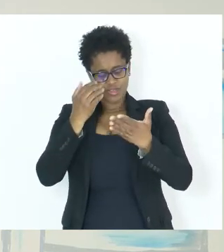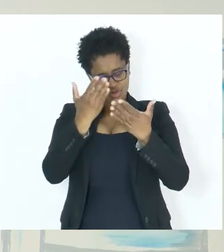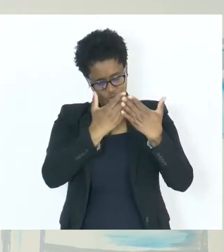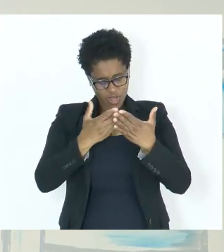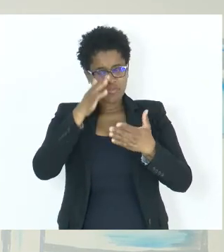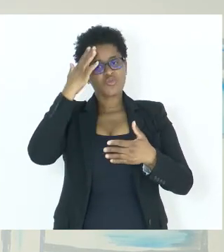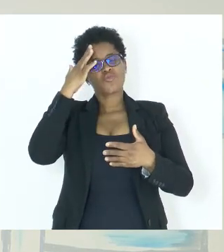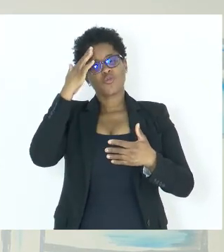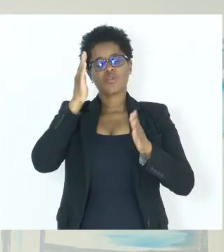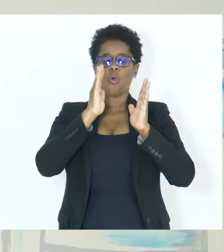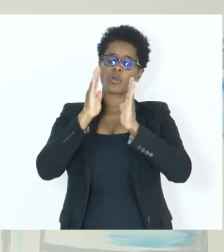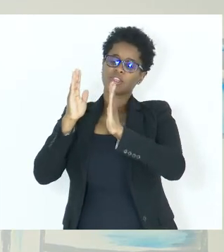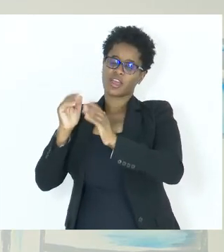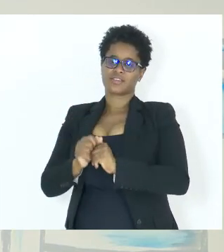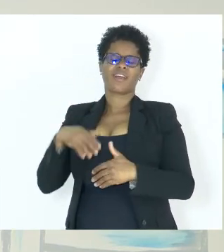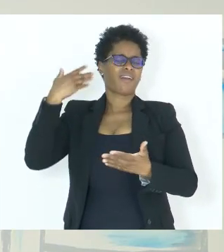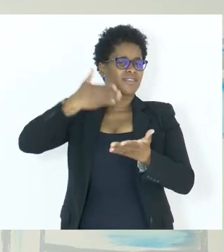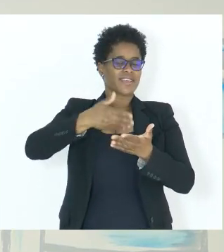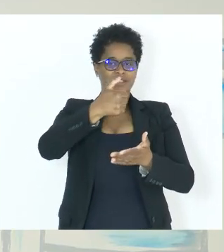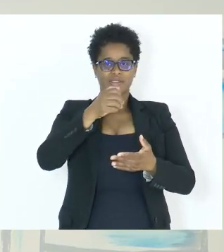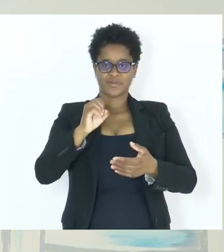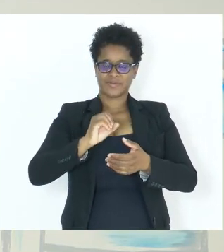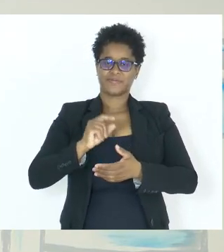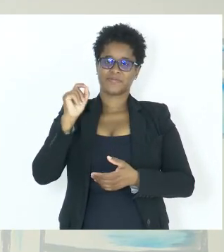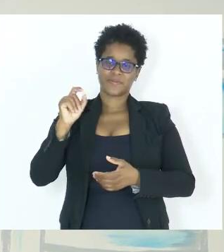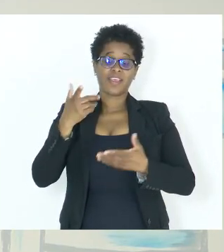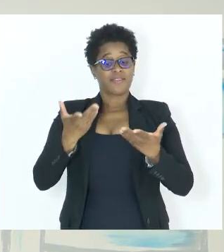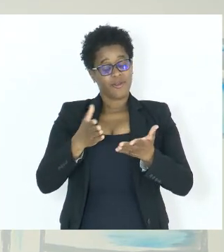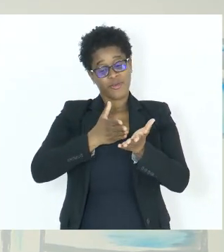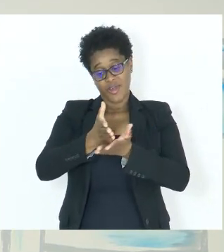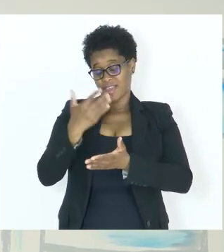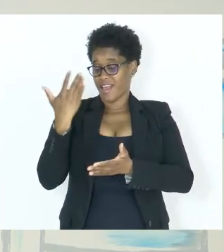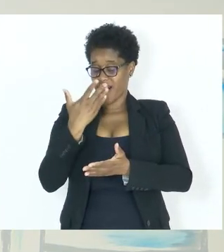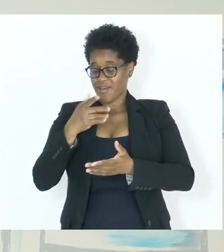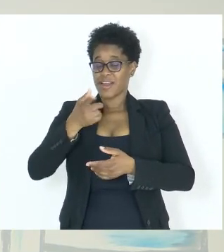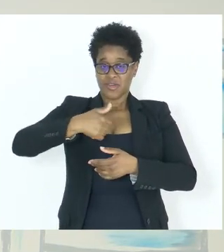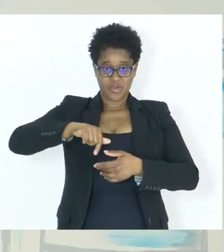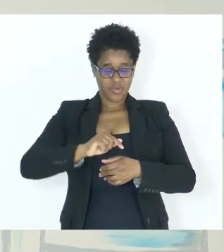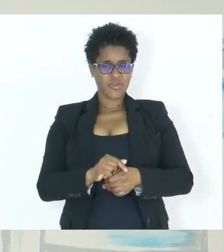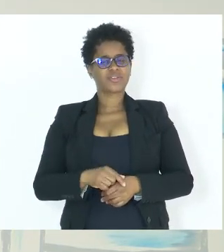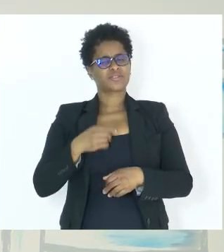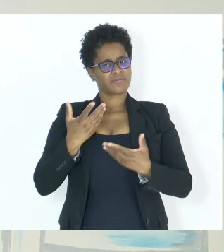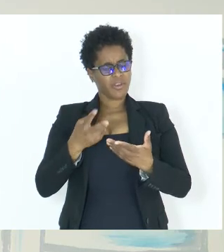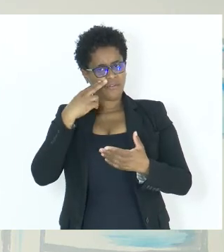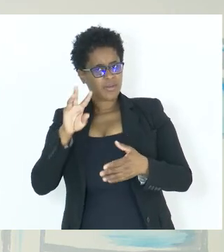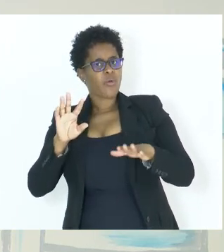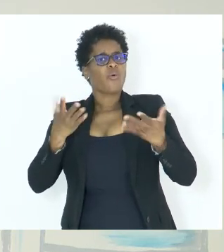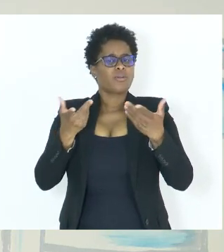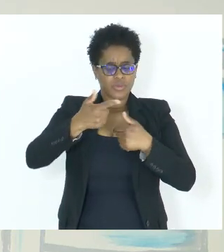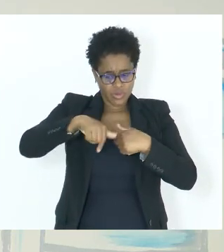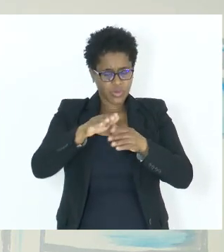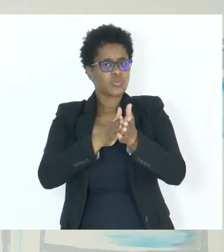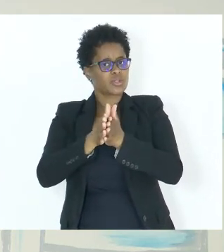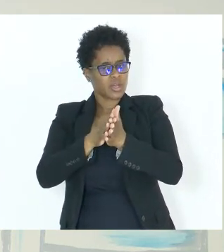os números ordinais até 50º. Bem, durante a aula nós vimos quando é que nós utilizamos os